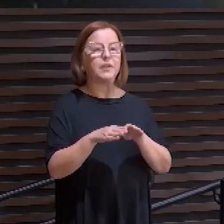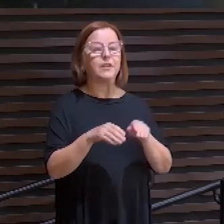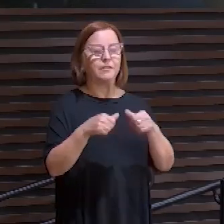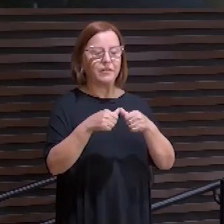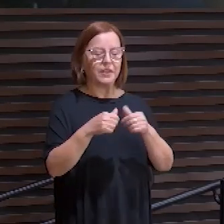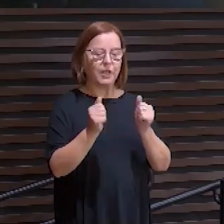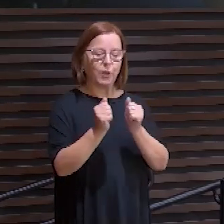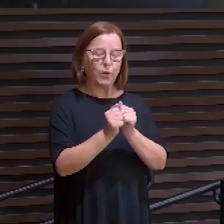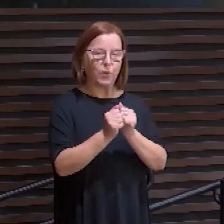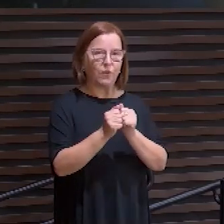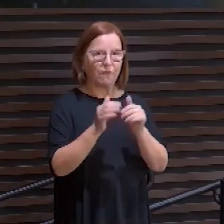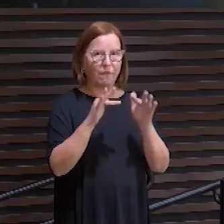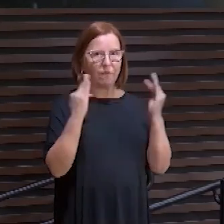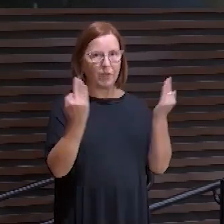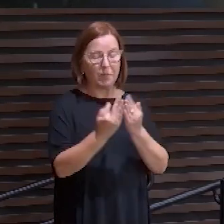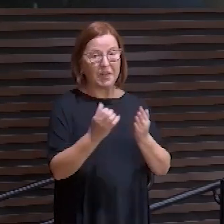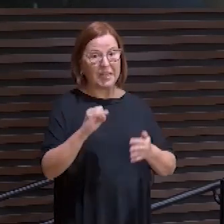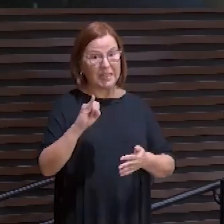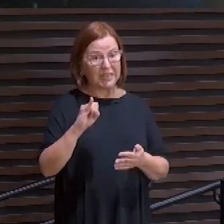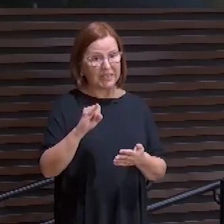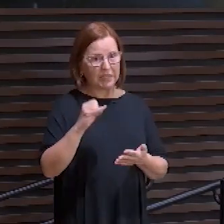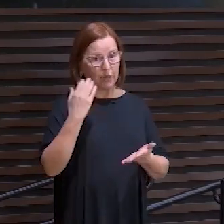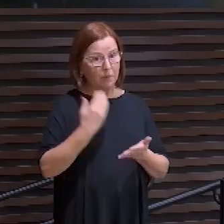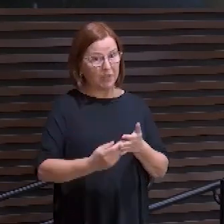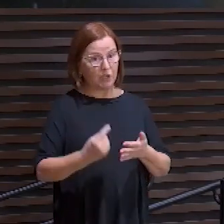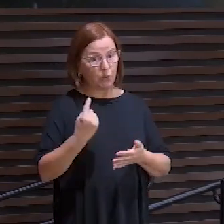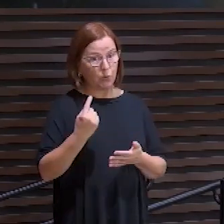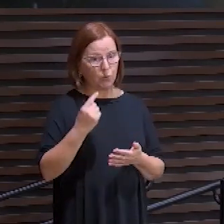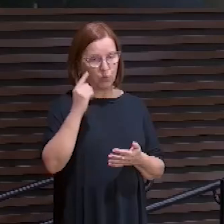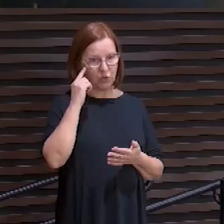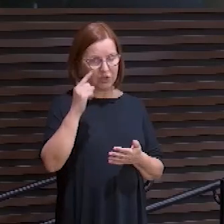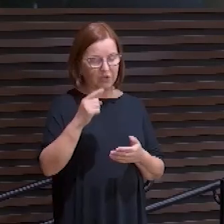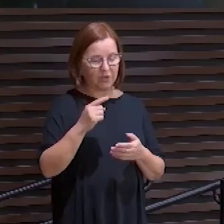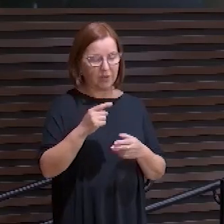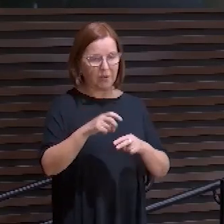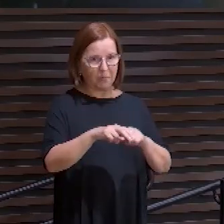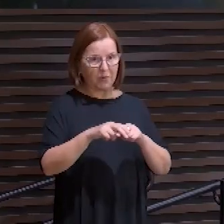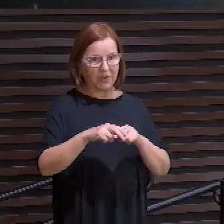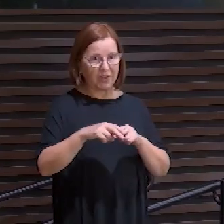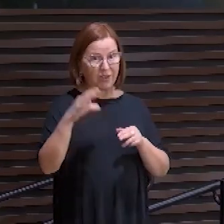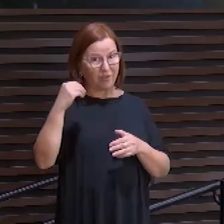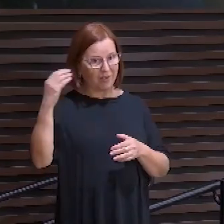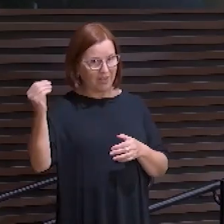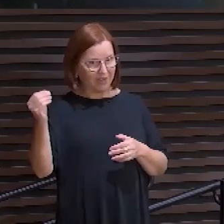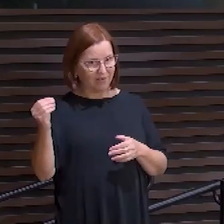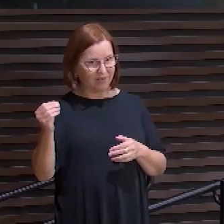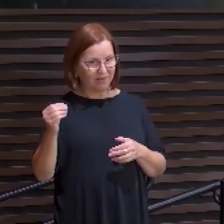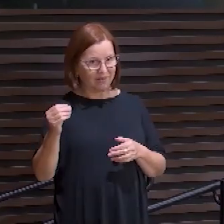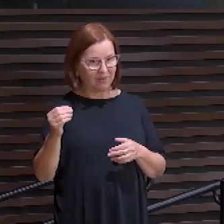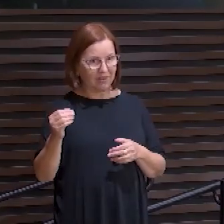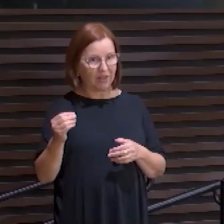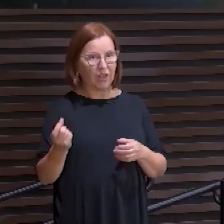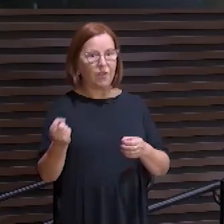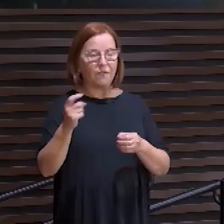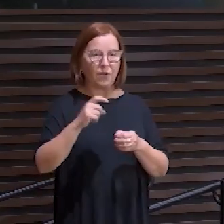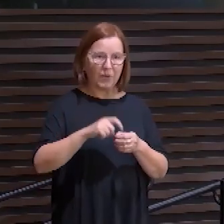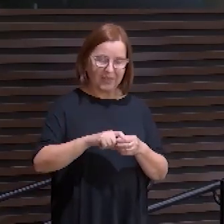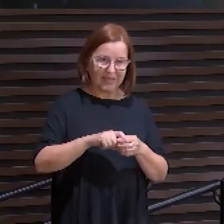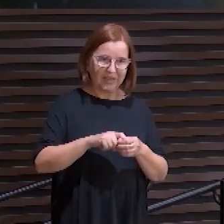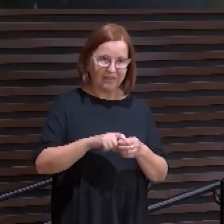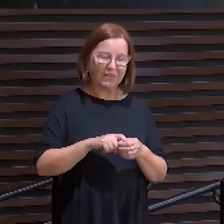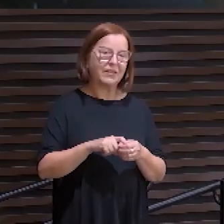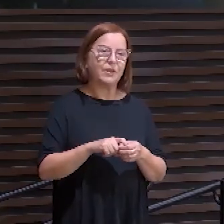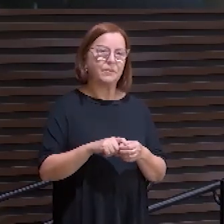Se ele perdia um dia porque estava viajando, quando ele voltava, diligentemente pegava os